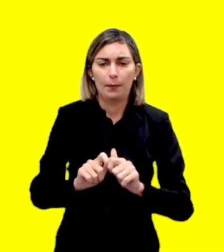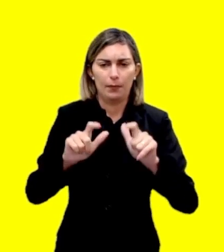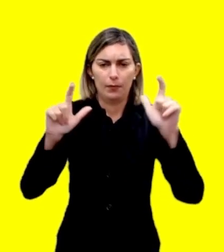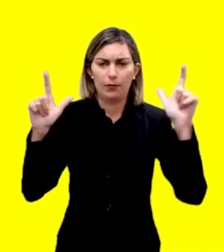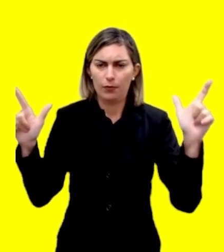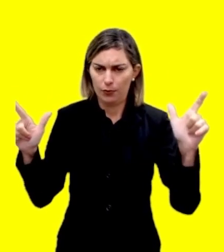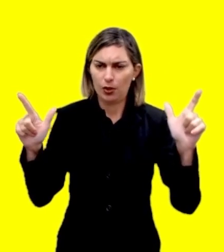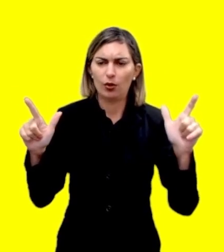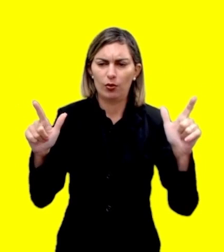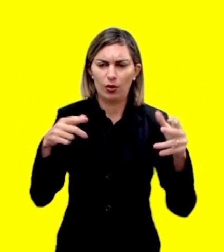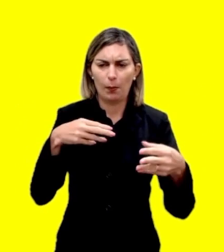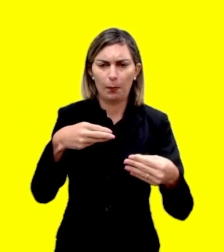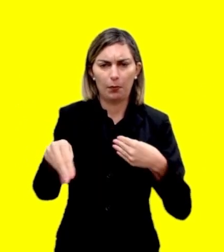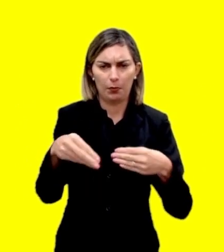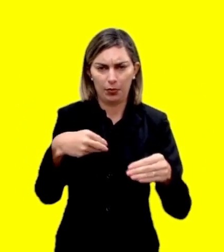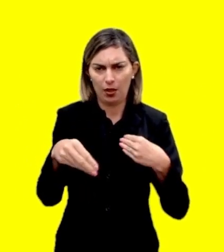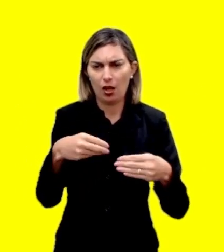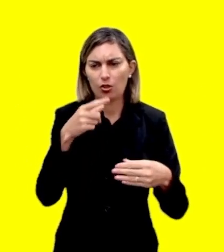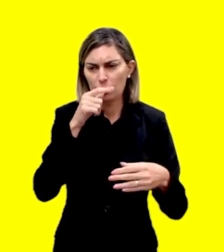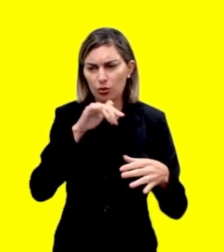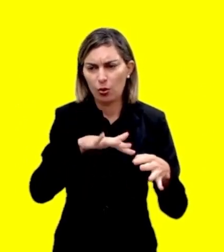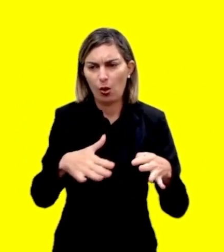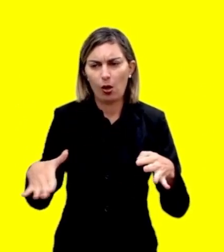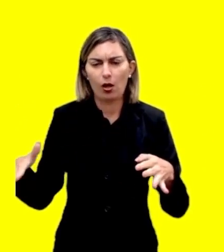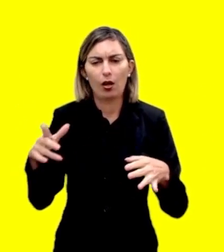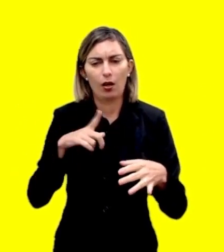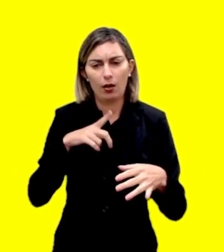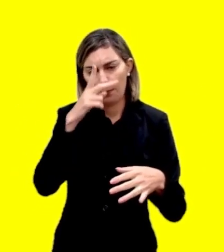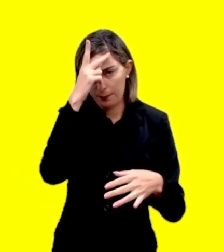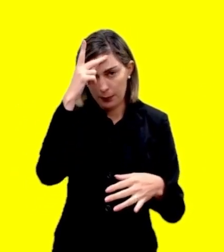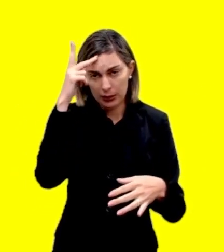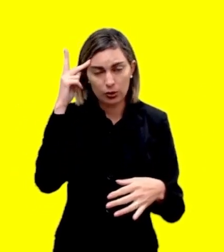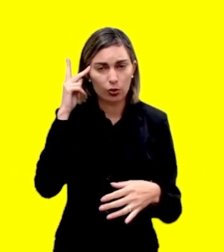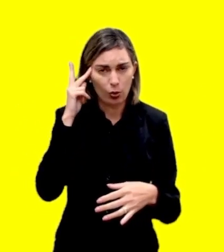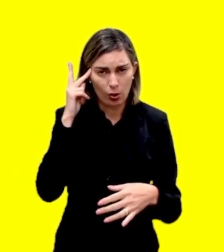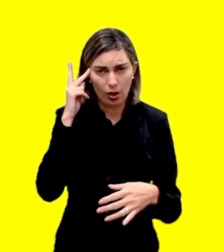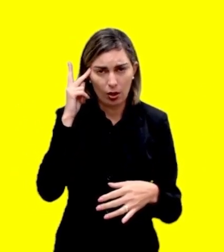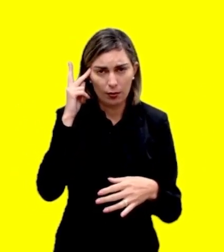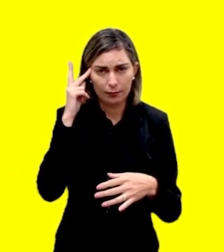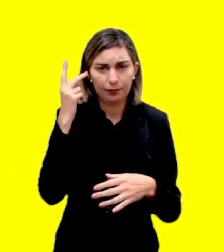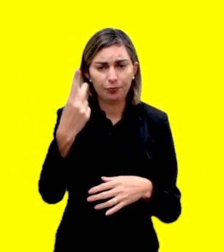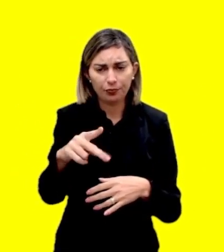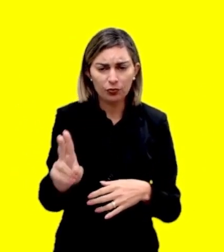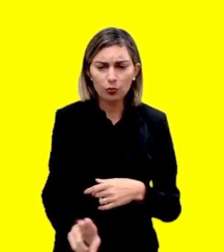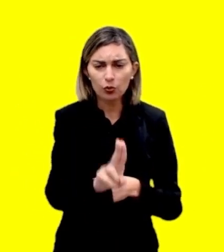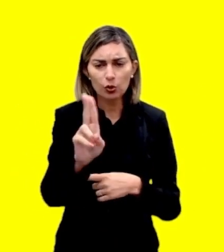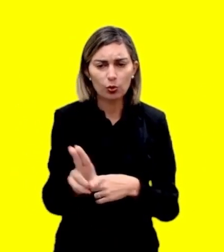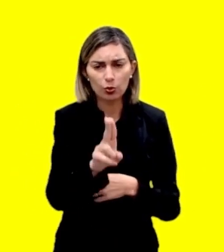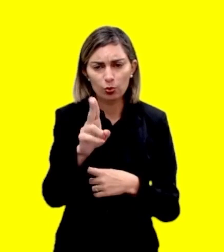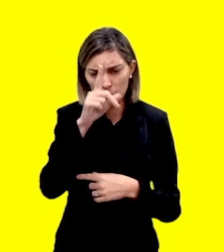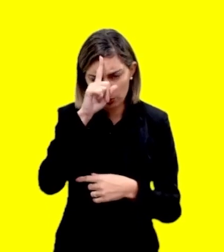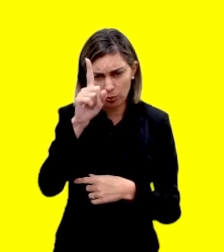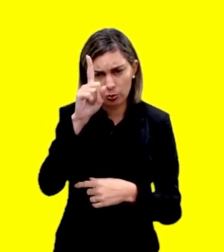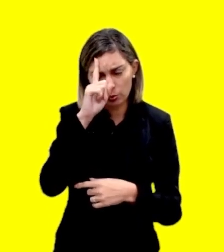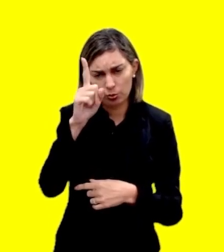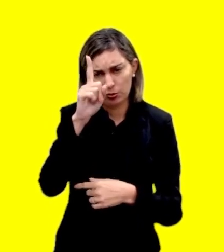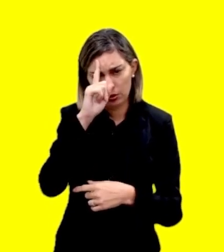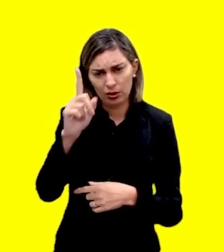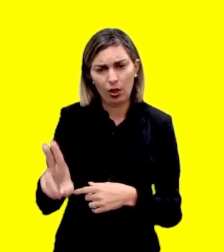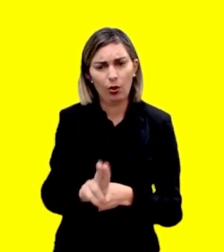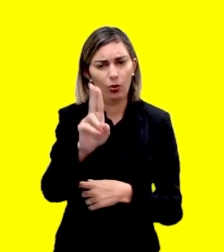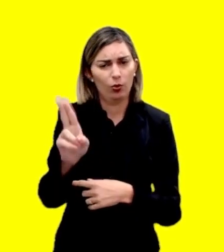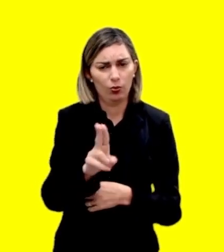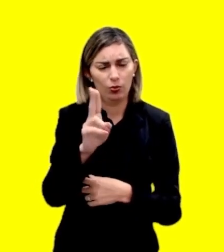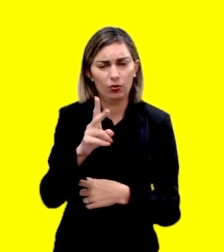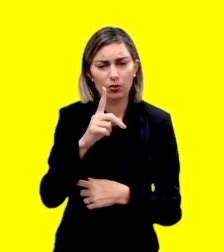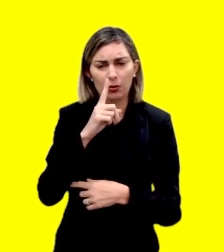desses plásticos que vão para o mar são de pessoas do seu uso diário, do dia a dia.